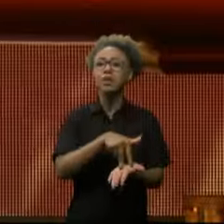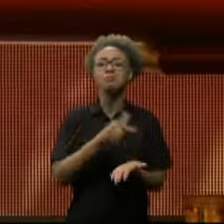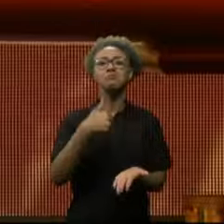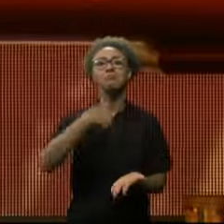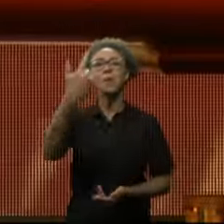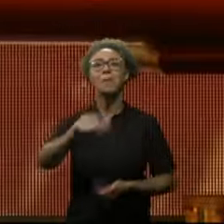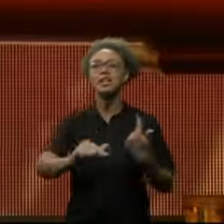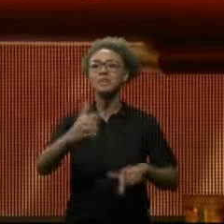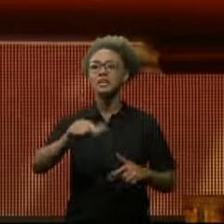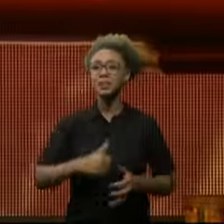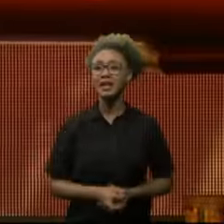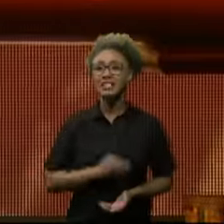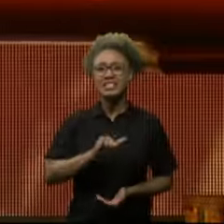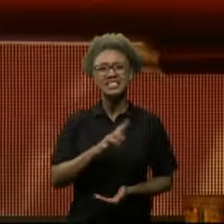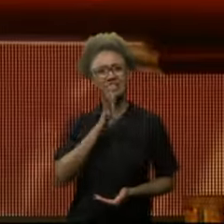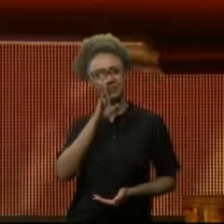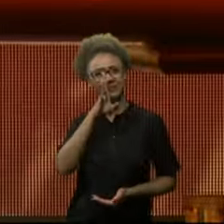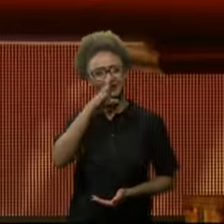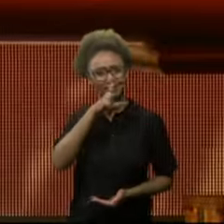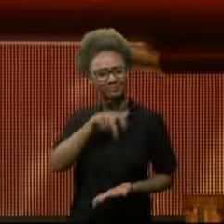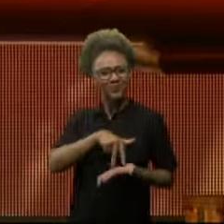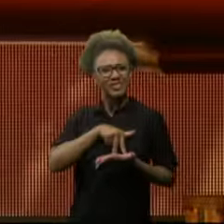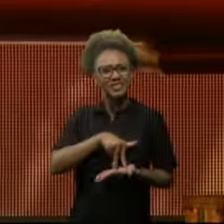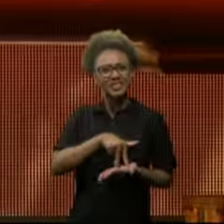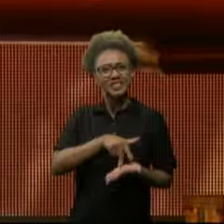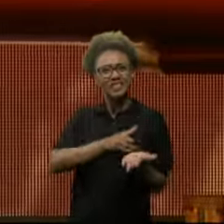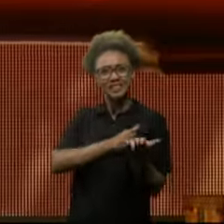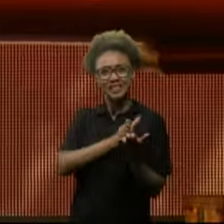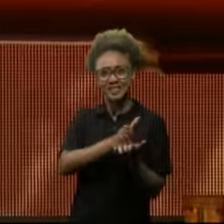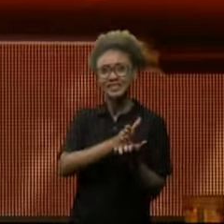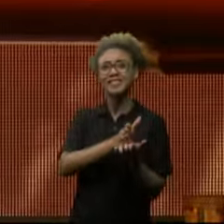para aqueles que perseveram em